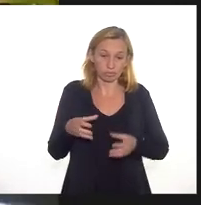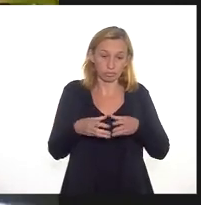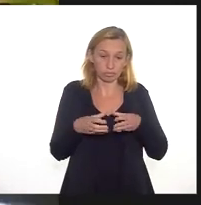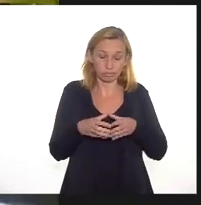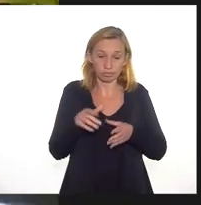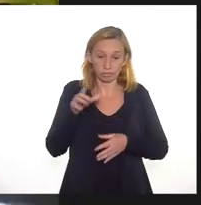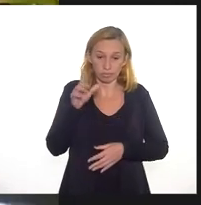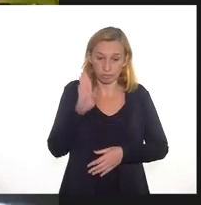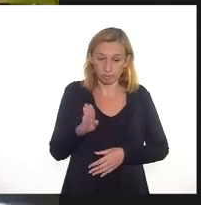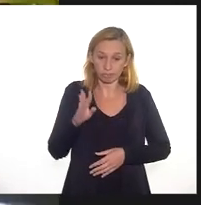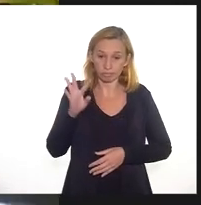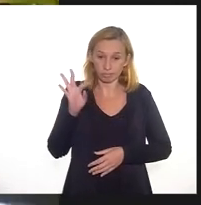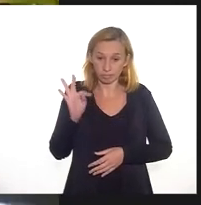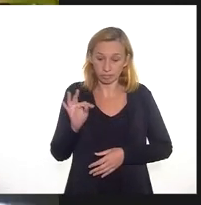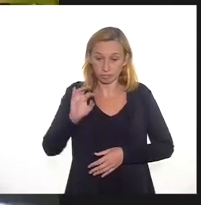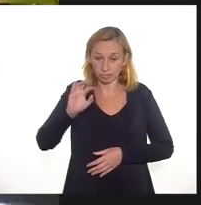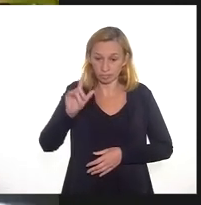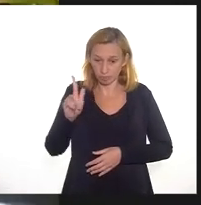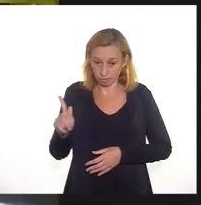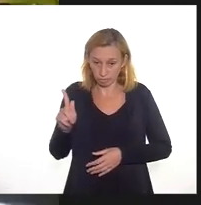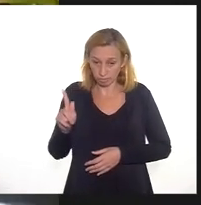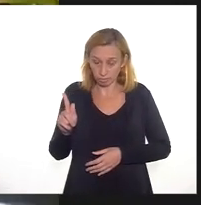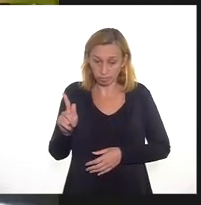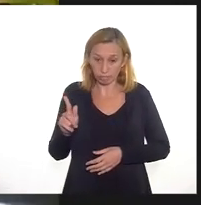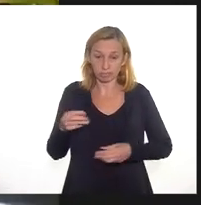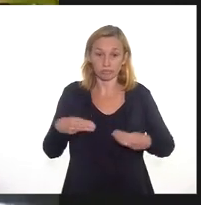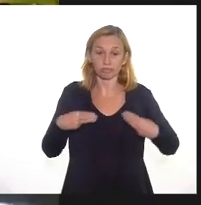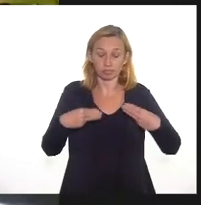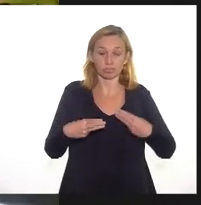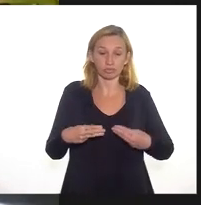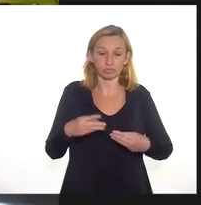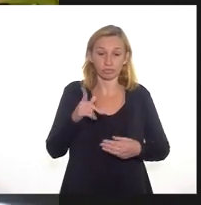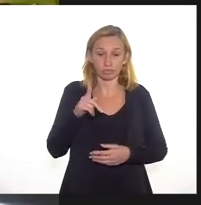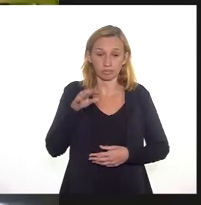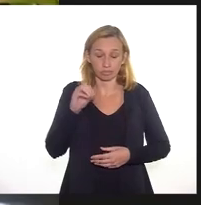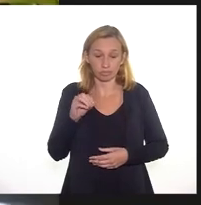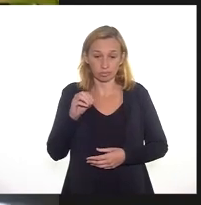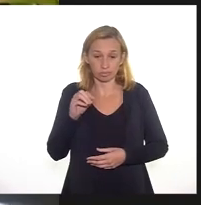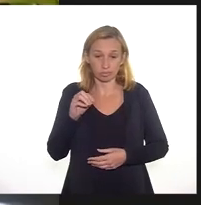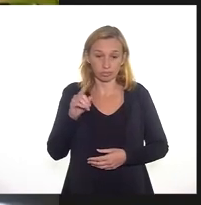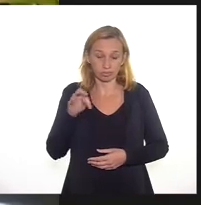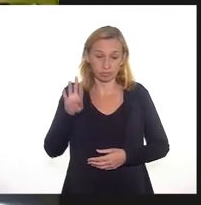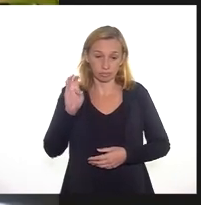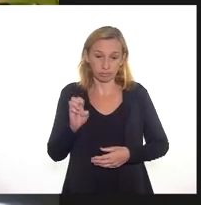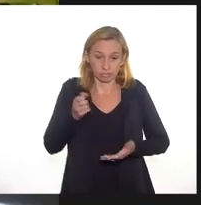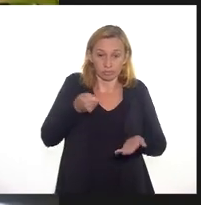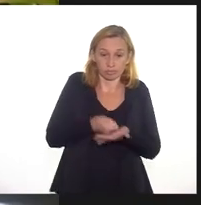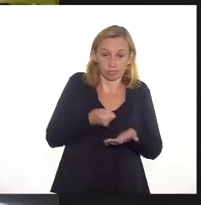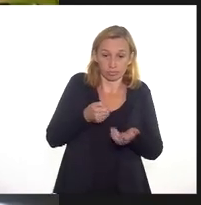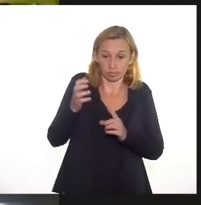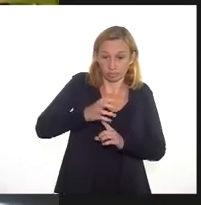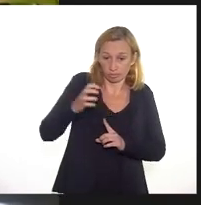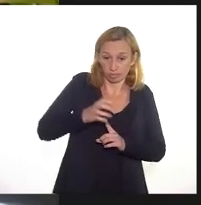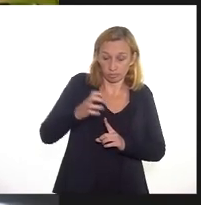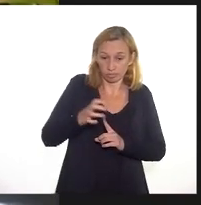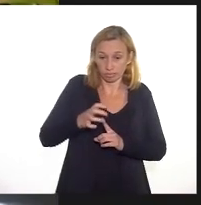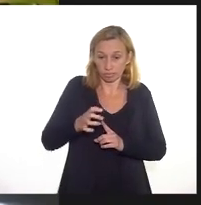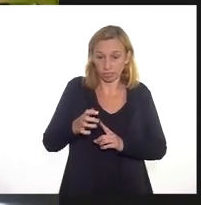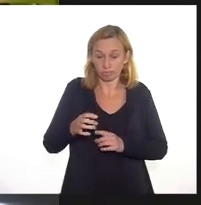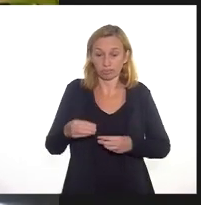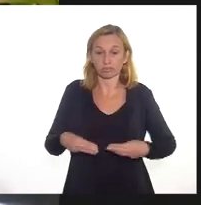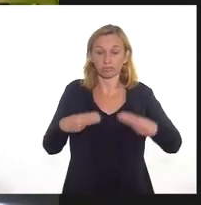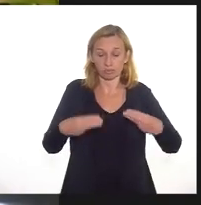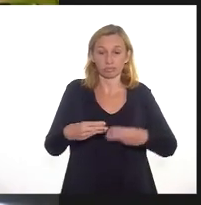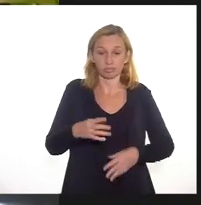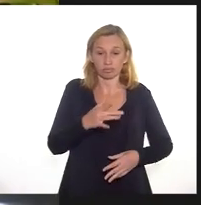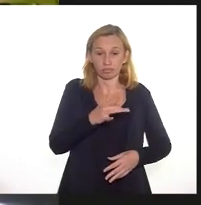pelo ministro Paulo Guedes, que pressionou o governo do Estado do Rio de Janeiro para que o leilão